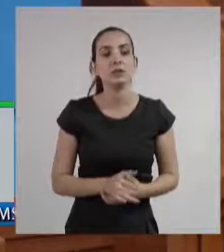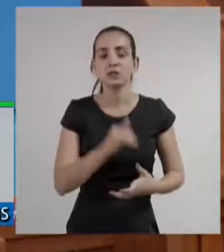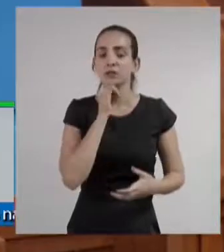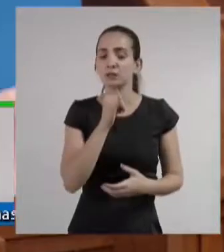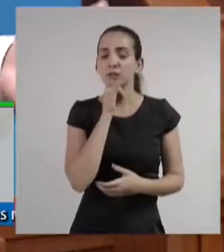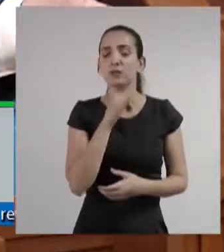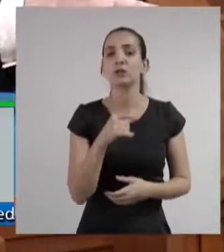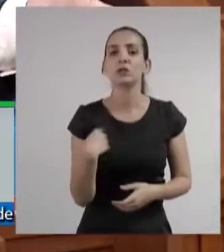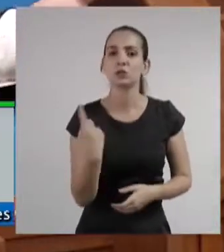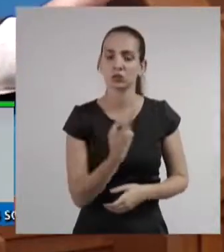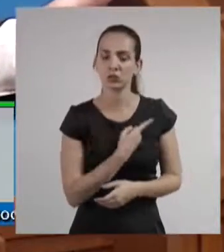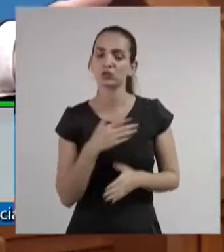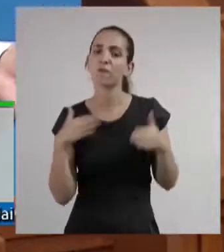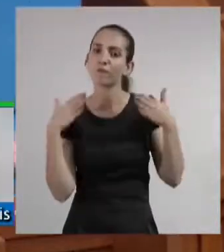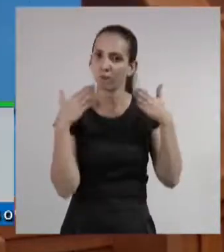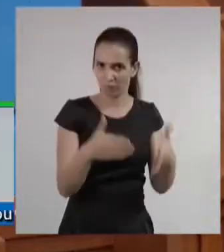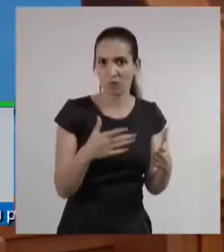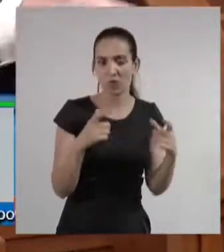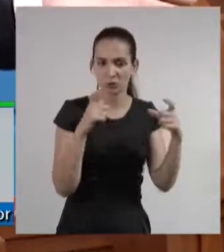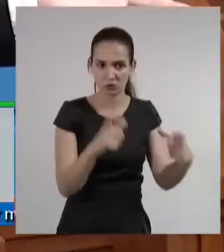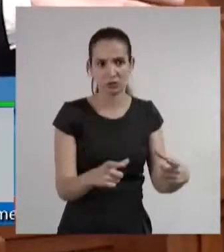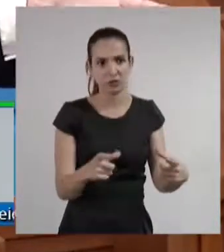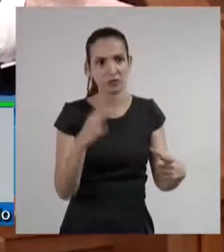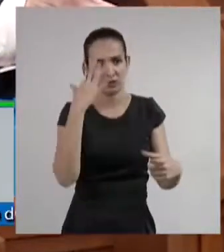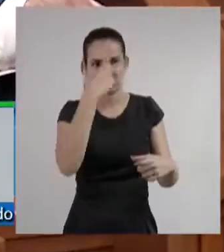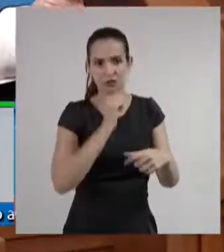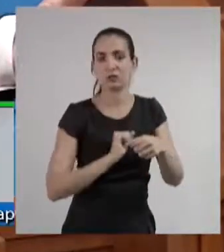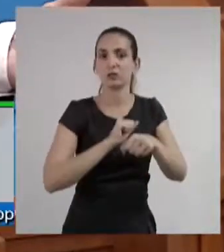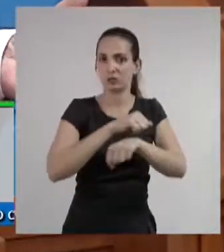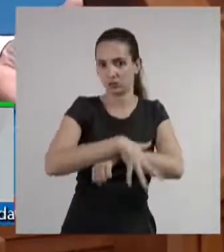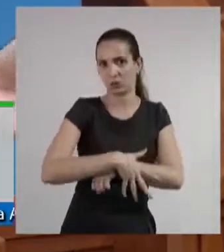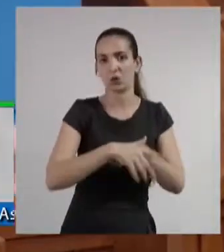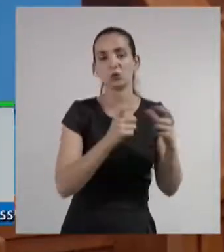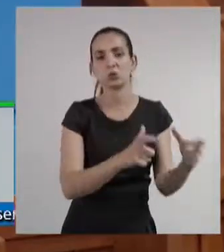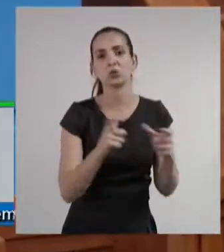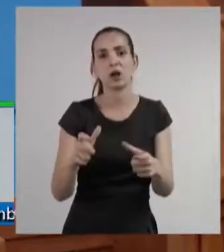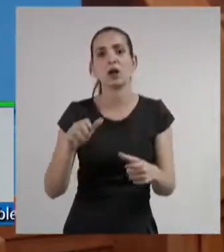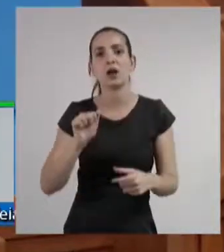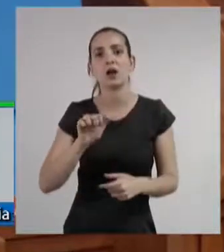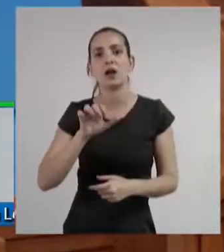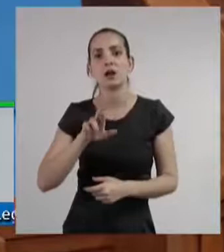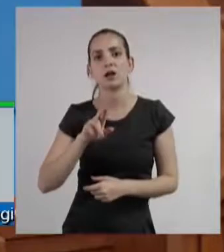está insuportável de transitar dentro das